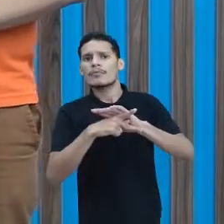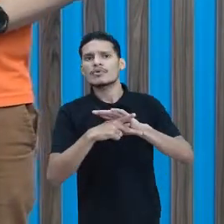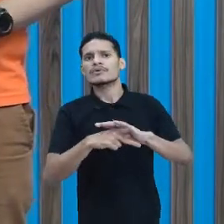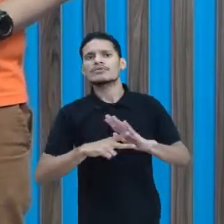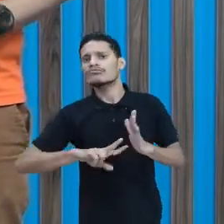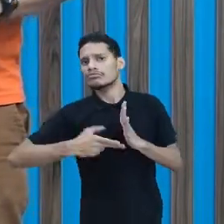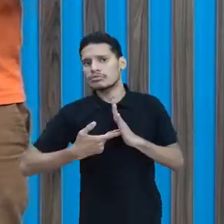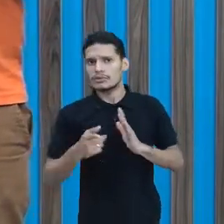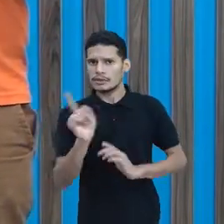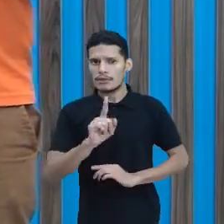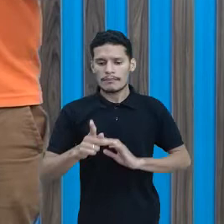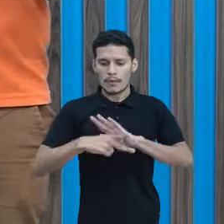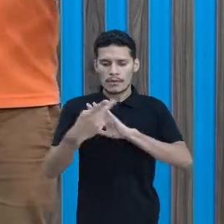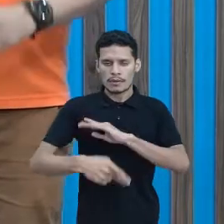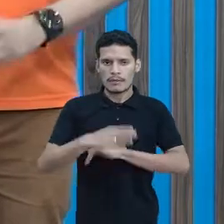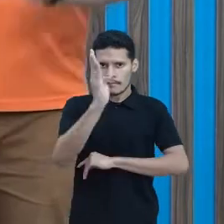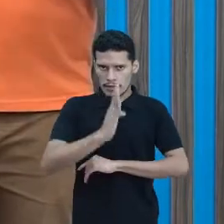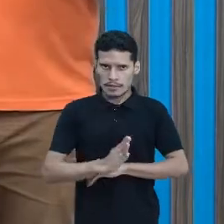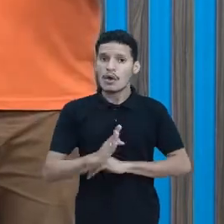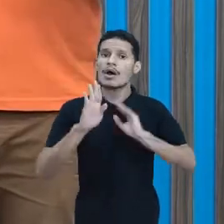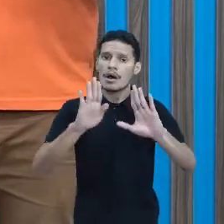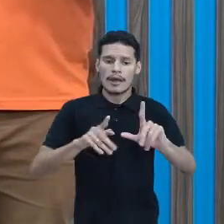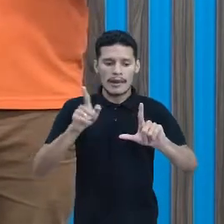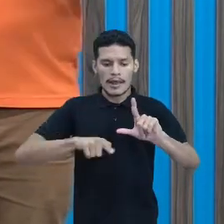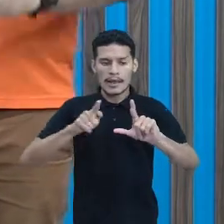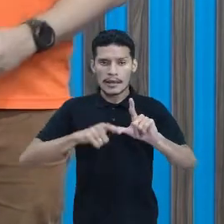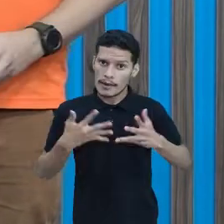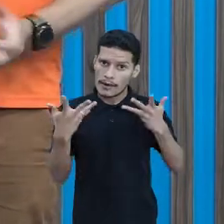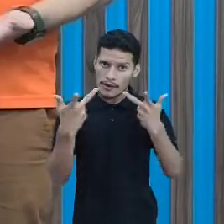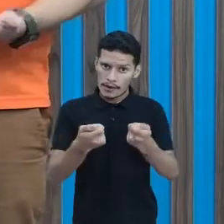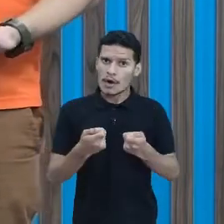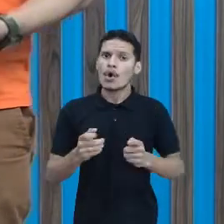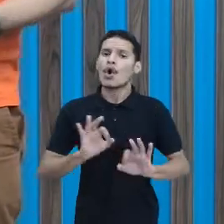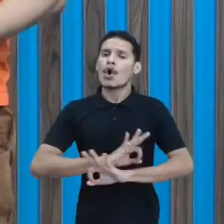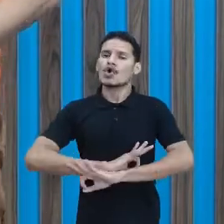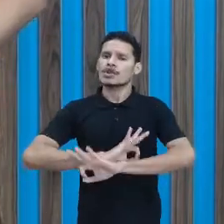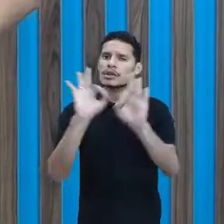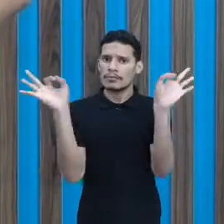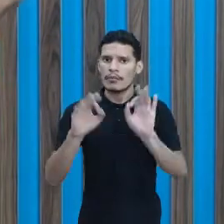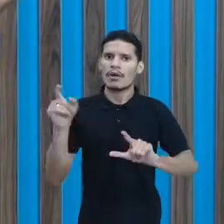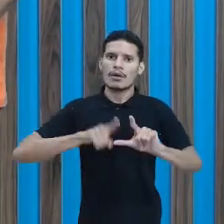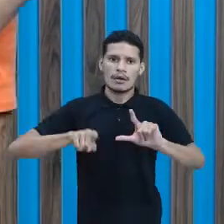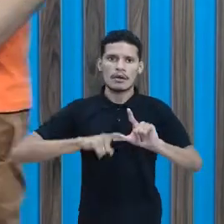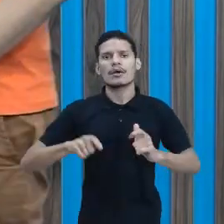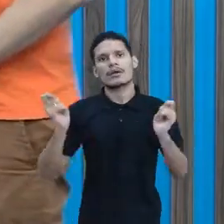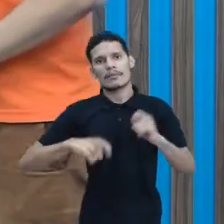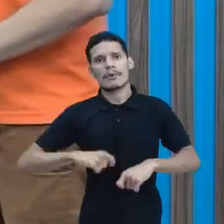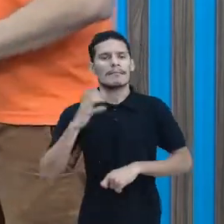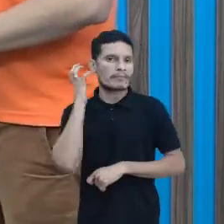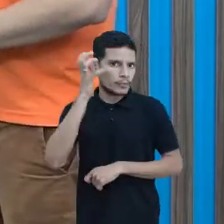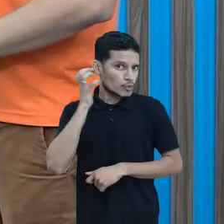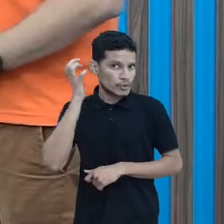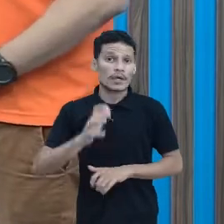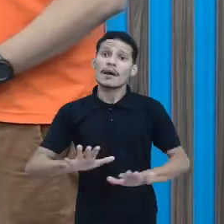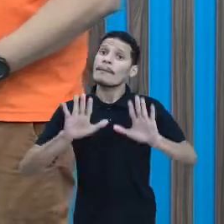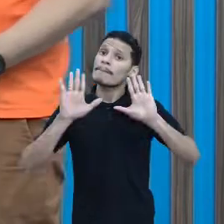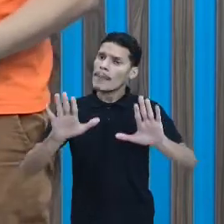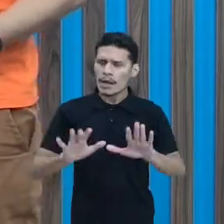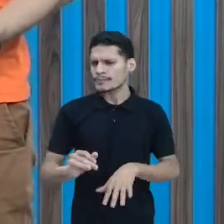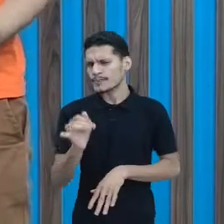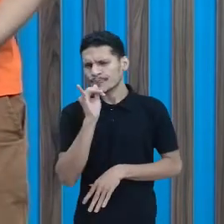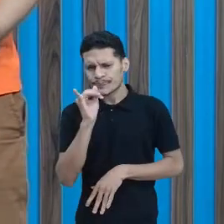clichêzinho aqui no Brasil. Mas a letra é maravilhosa e é uma ótima letra para ser um hino, muito bacana. Então, analisando de